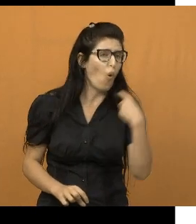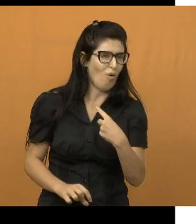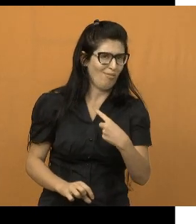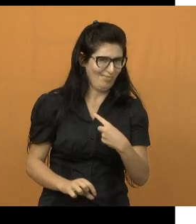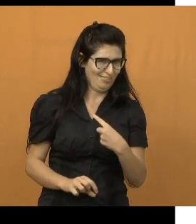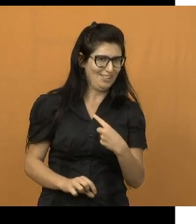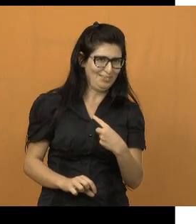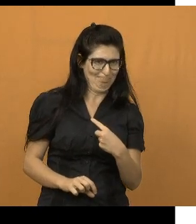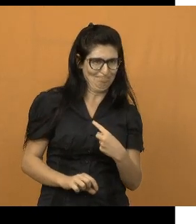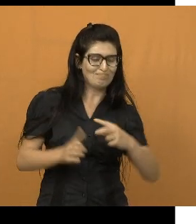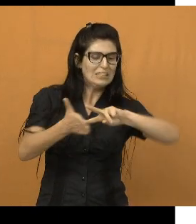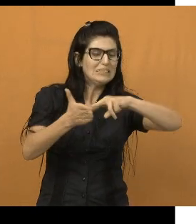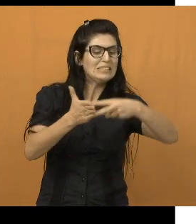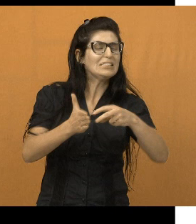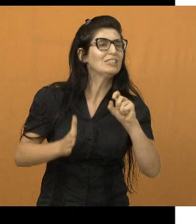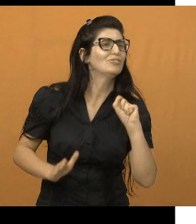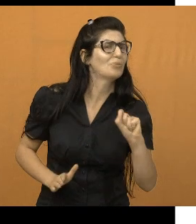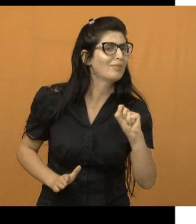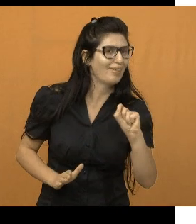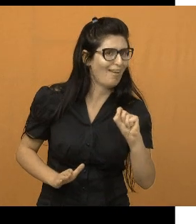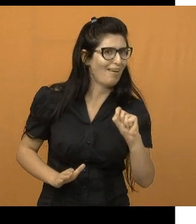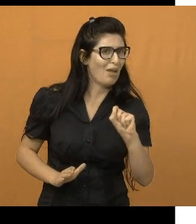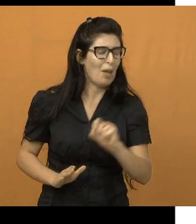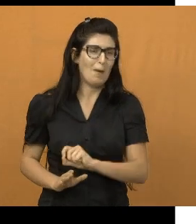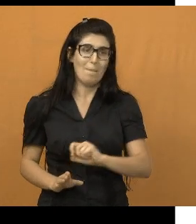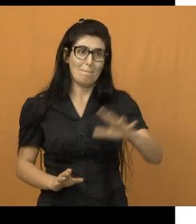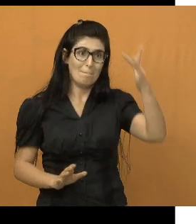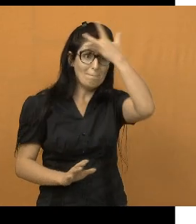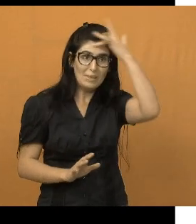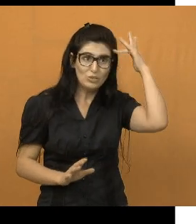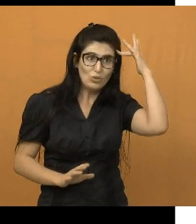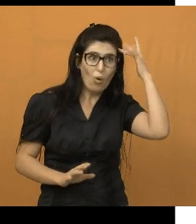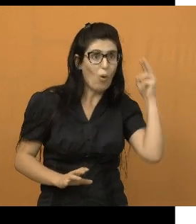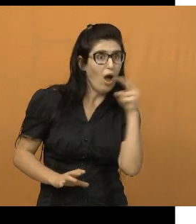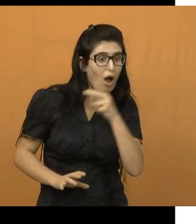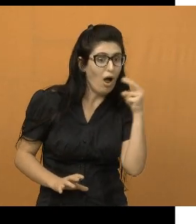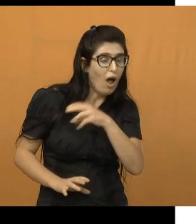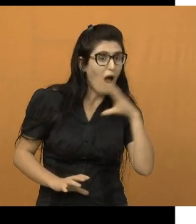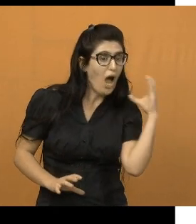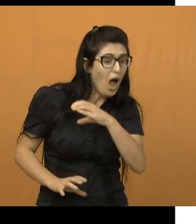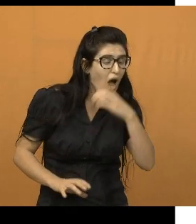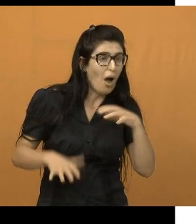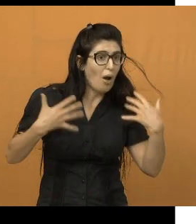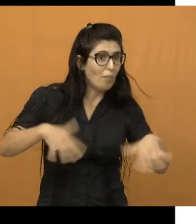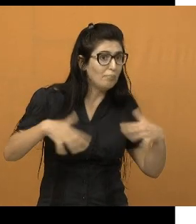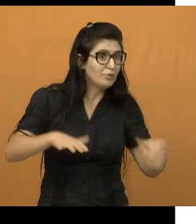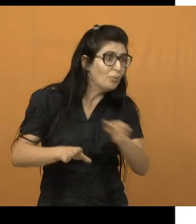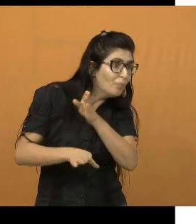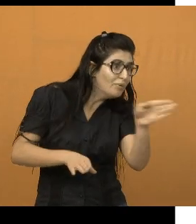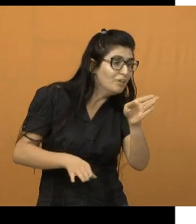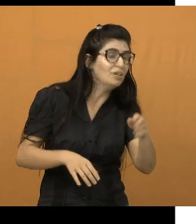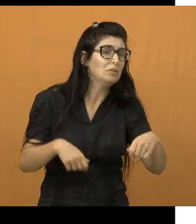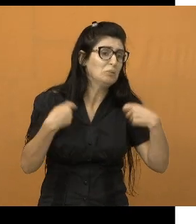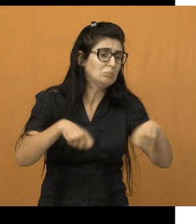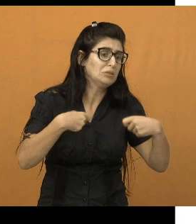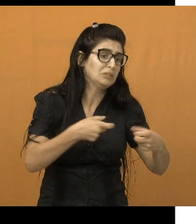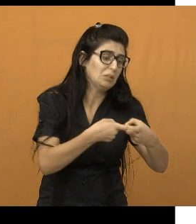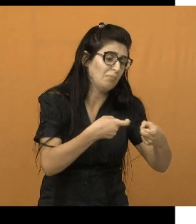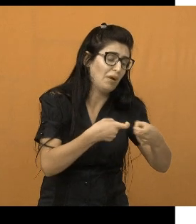a busca por atendimento em demanda espontânea pelo médico plantonista